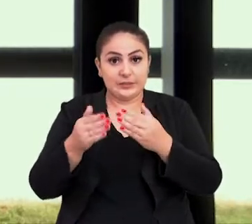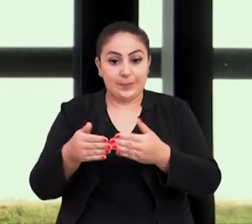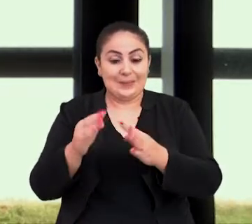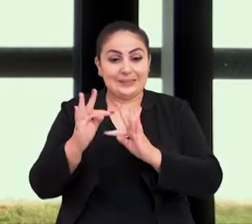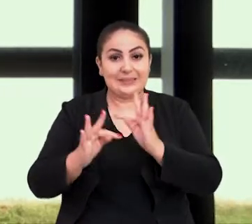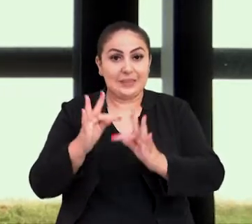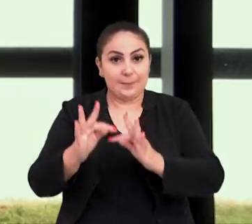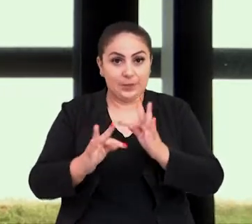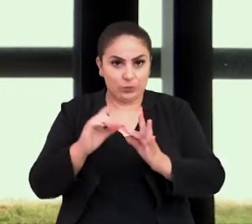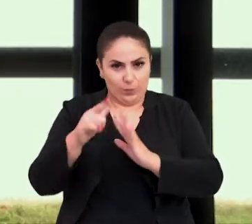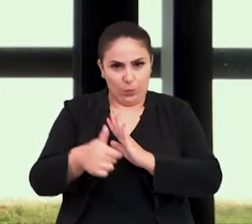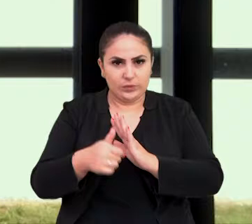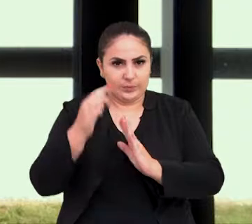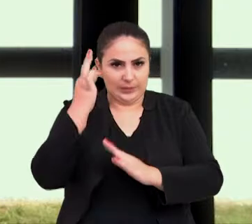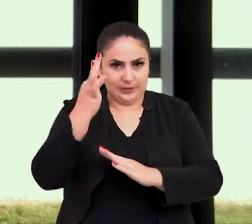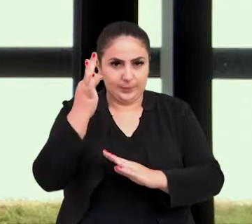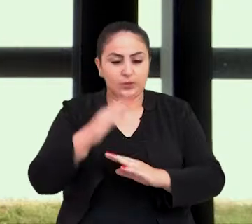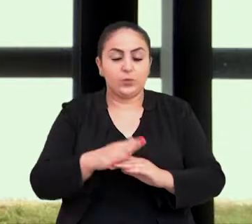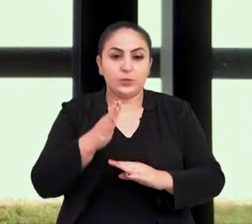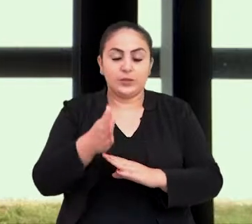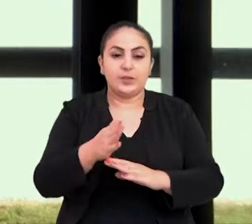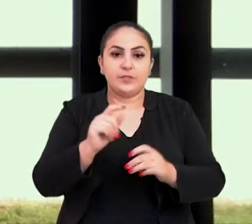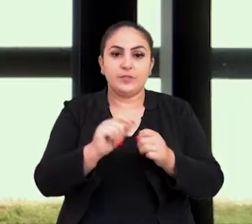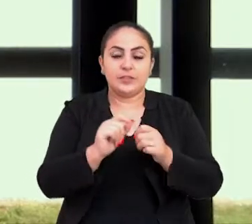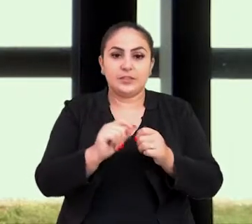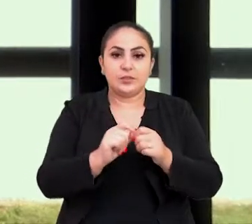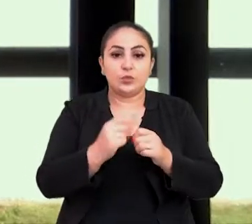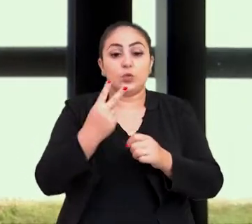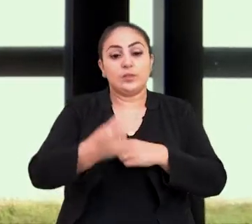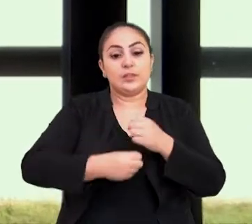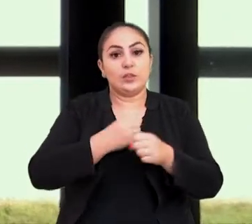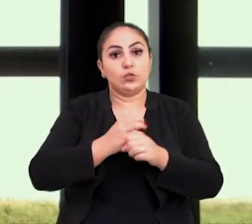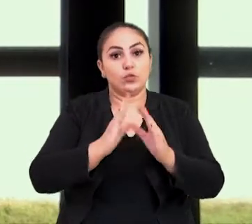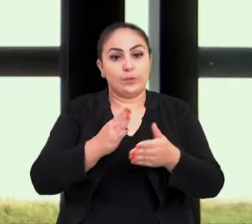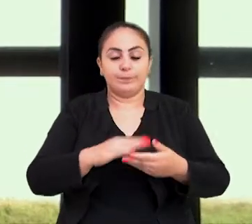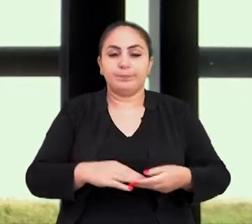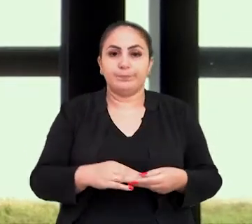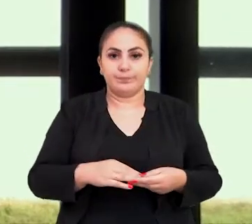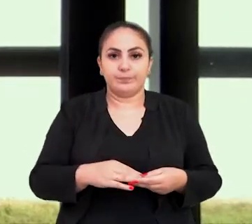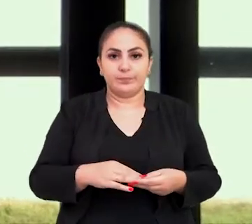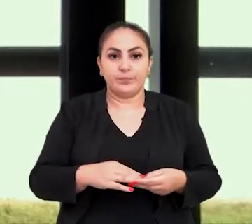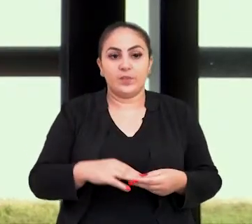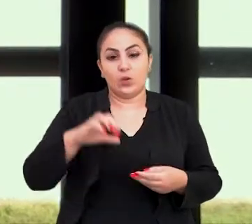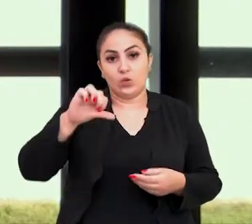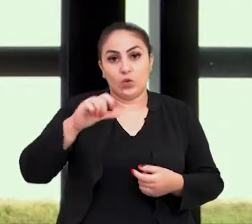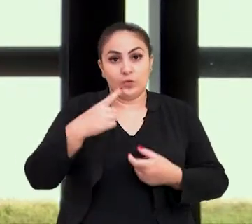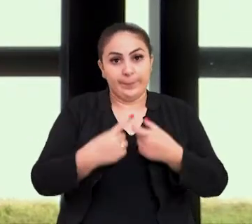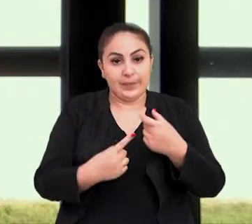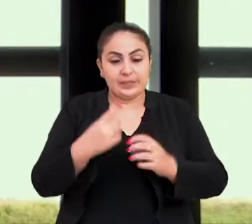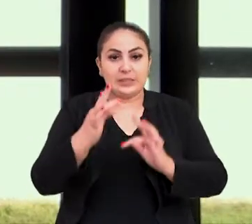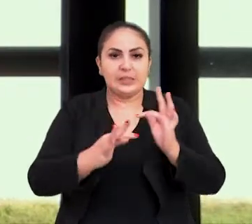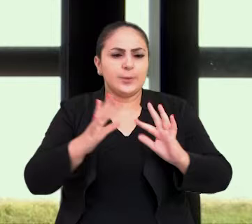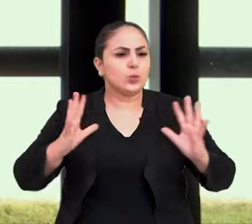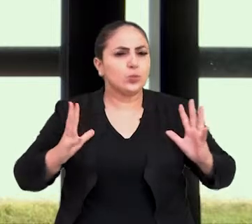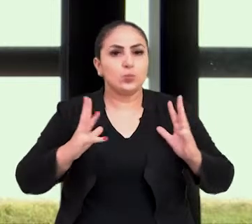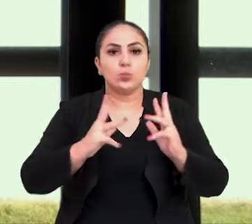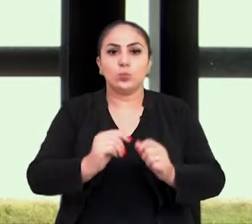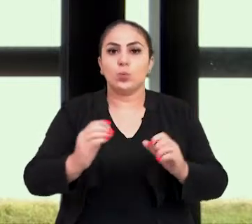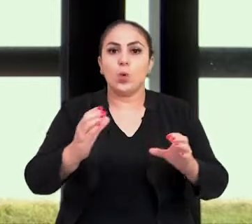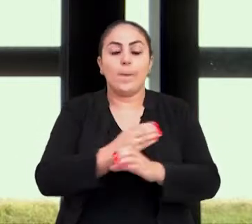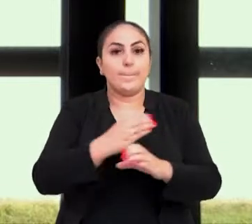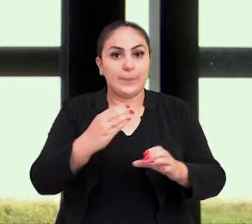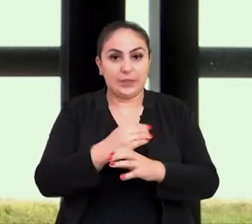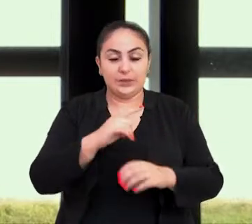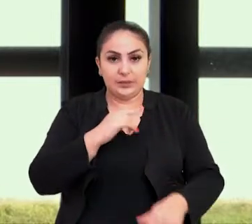especialização após o meu tratamento, mas eu dei início ao meu tratamento fazem 2 anos. Eu fiquei os 9 meses de tratamento, fiz todo o